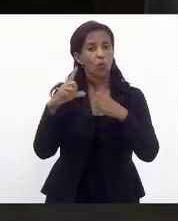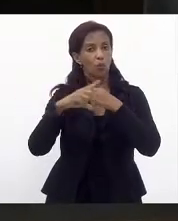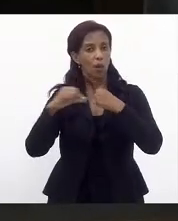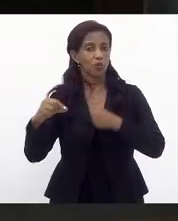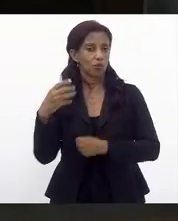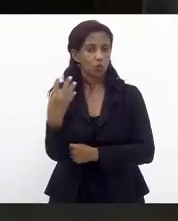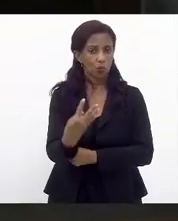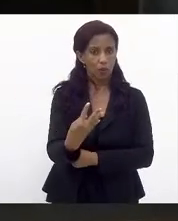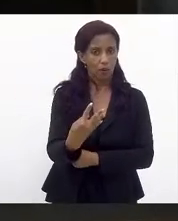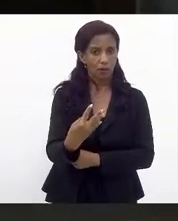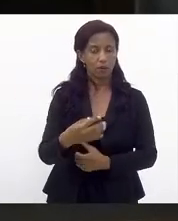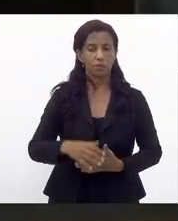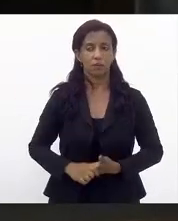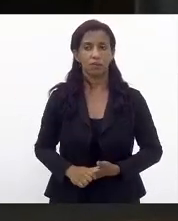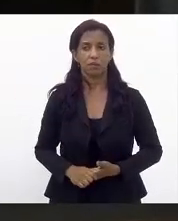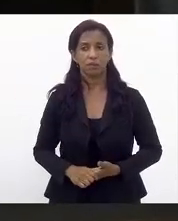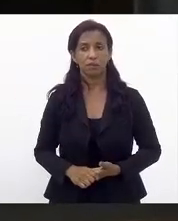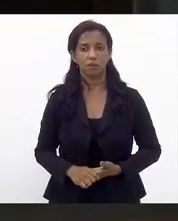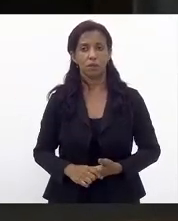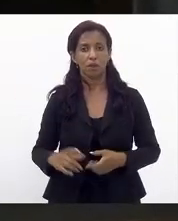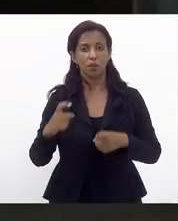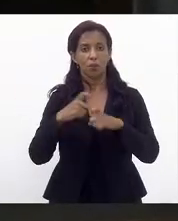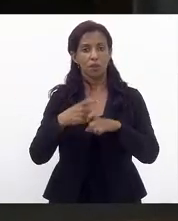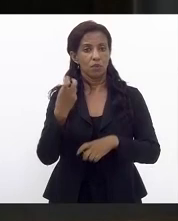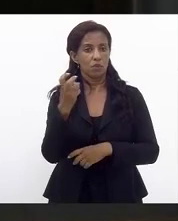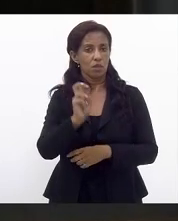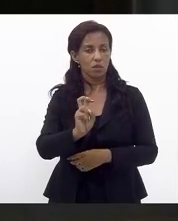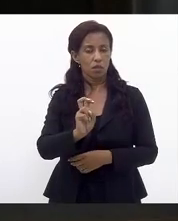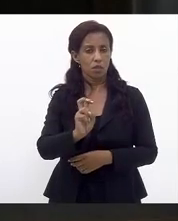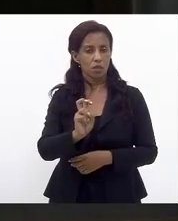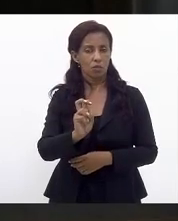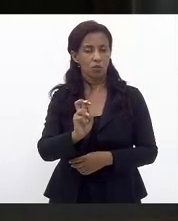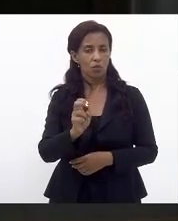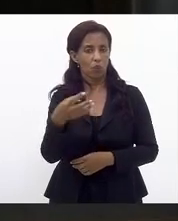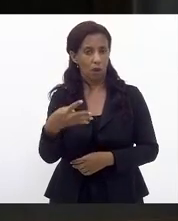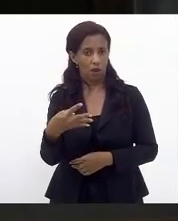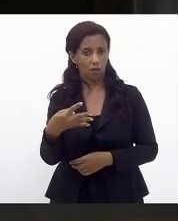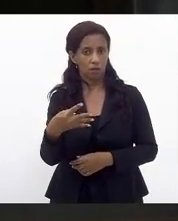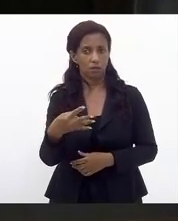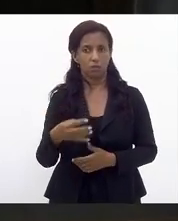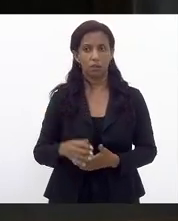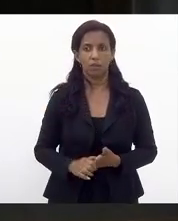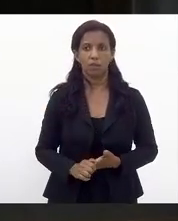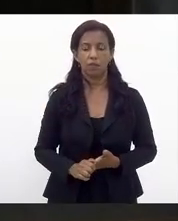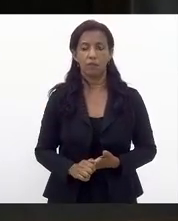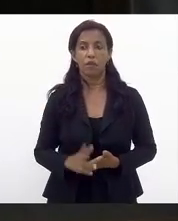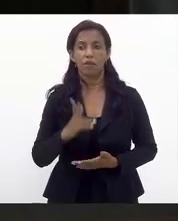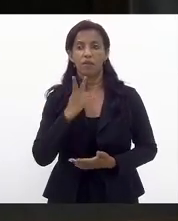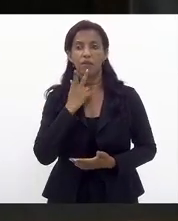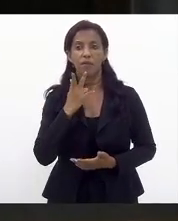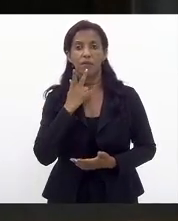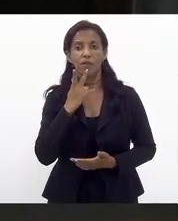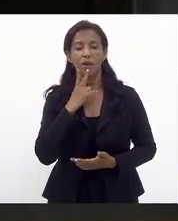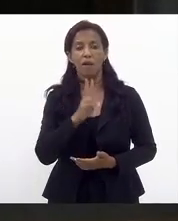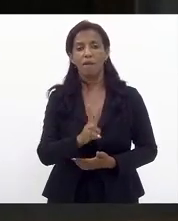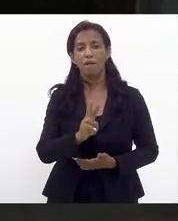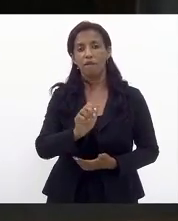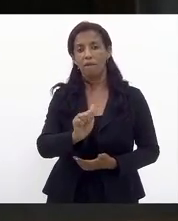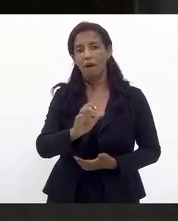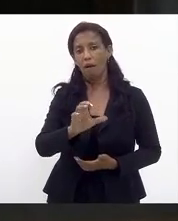o artigo 4º e no inciso 5 no inciso quarto perdão falamos sobre a